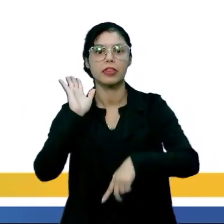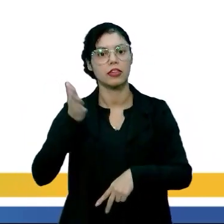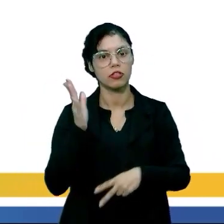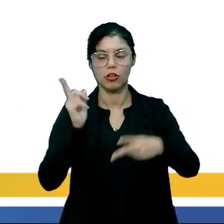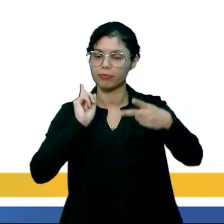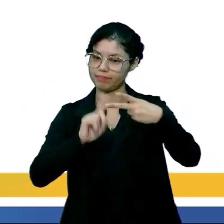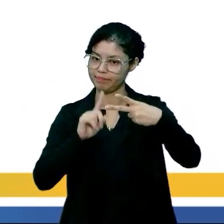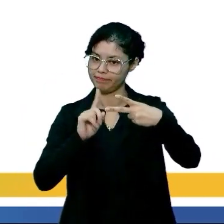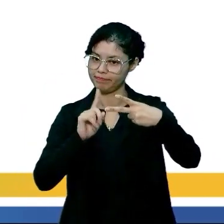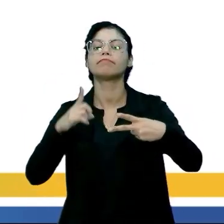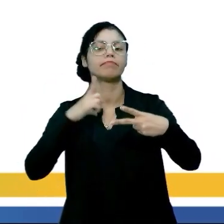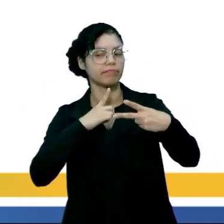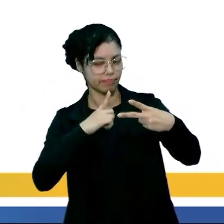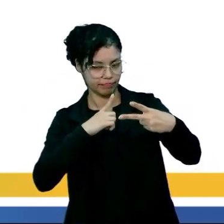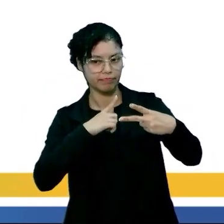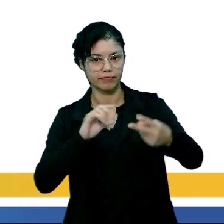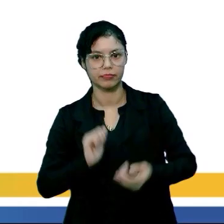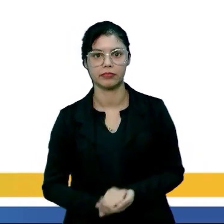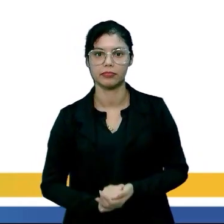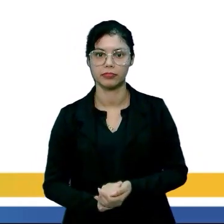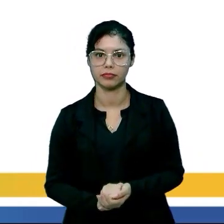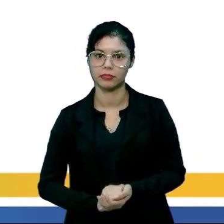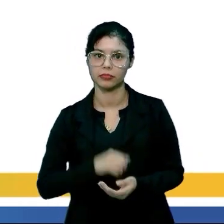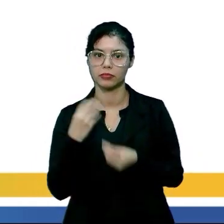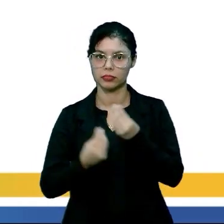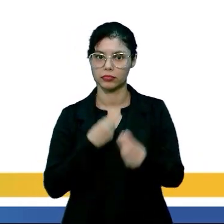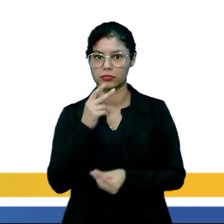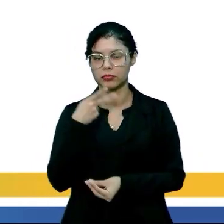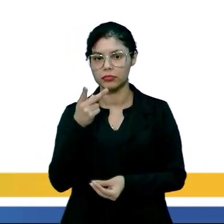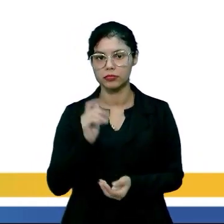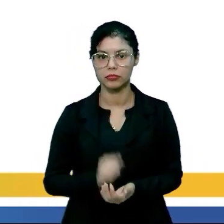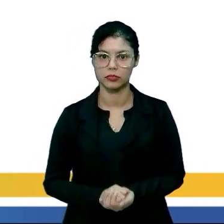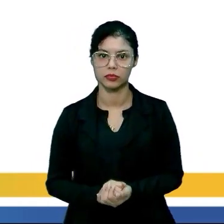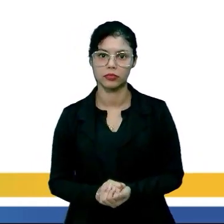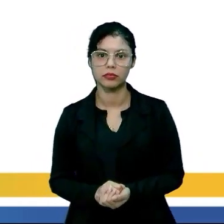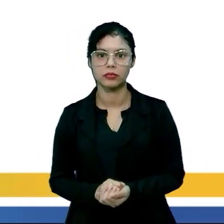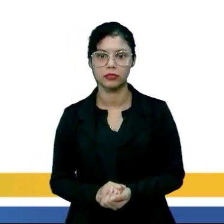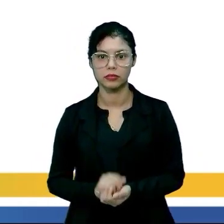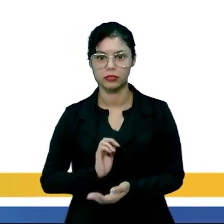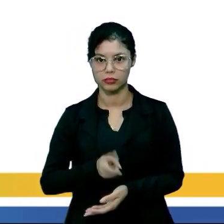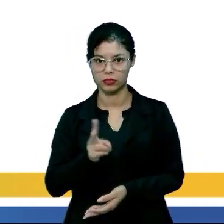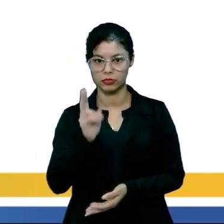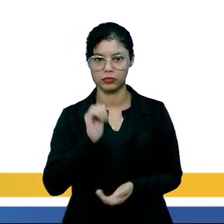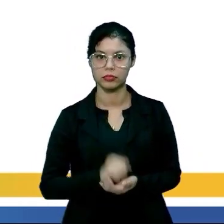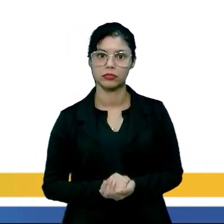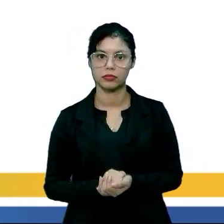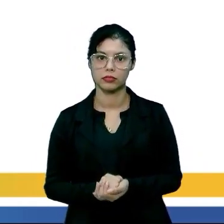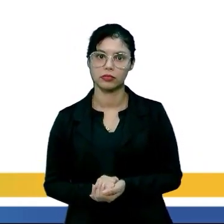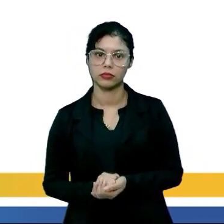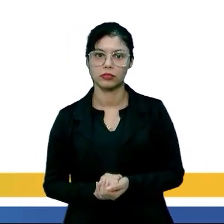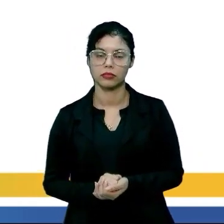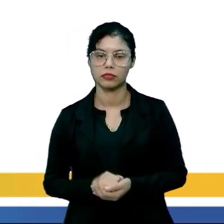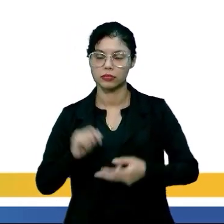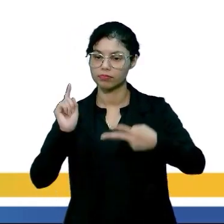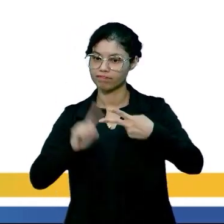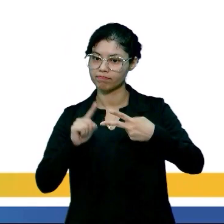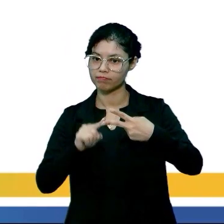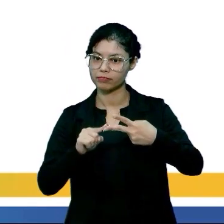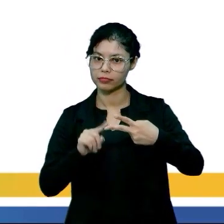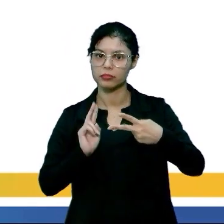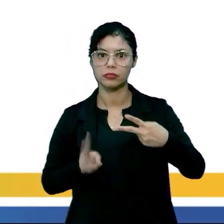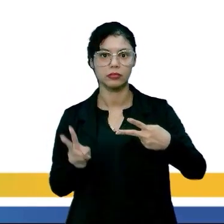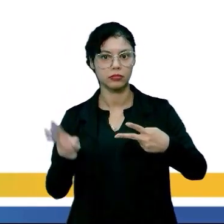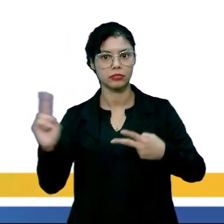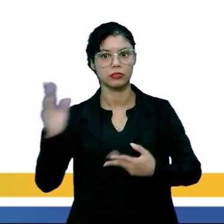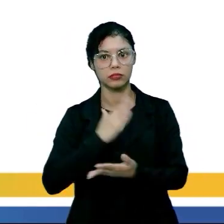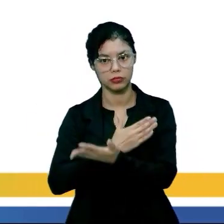as Pteridófitas têm. Inclusive, pessoal, como falei, a característica que mantém aqui, elas seguem. Então, a partir das Pteridófitas,